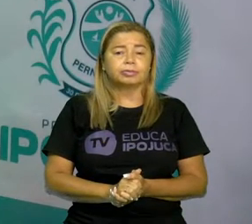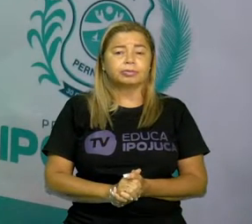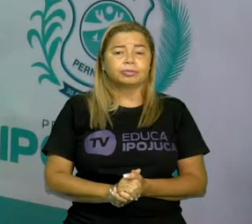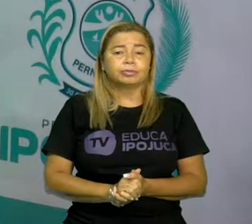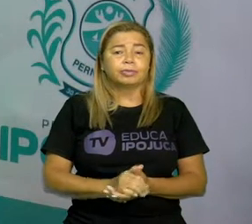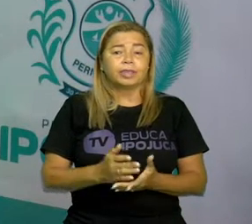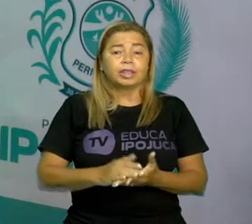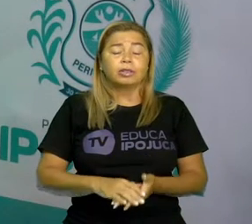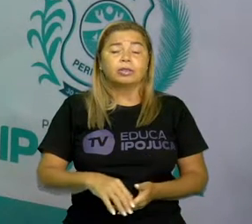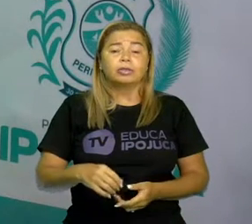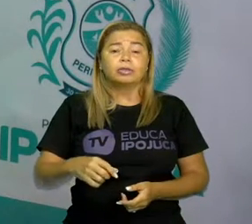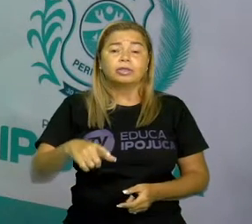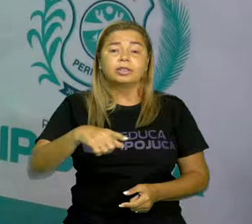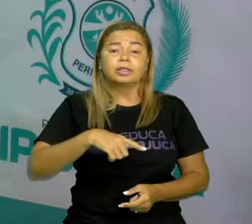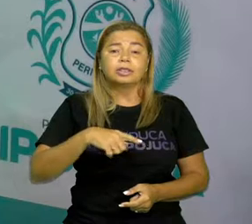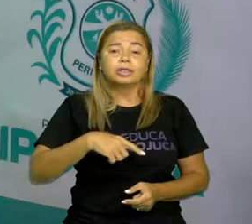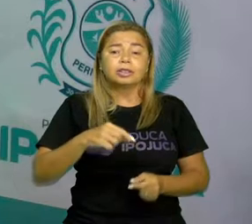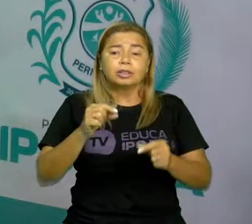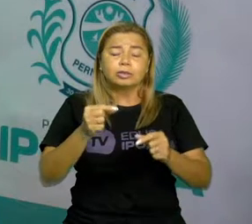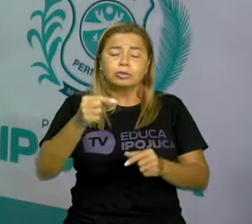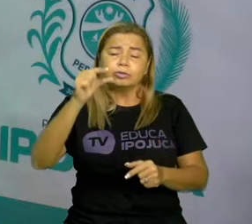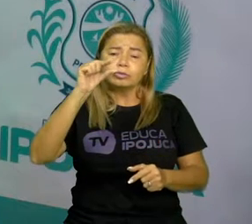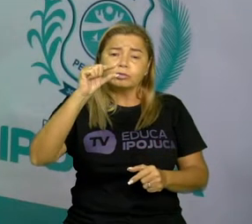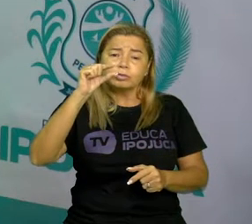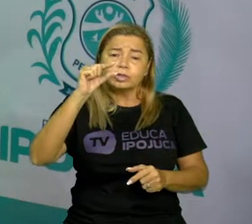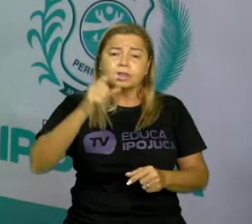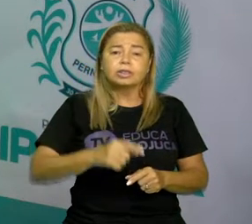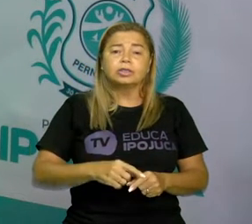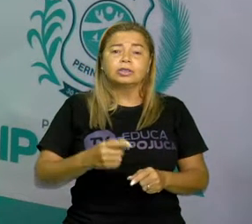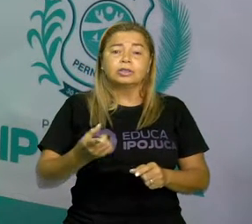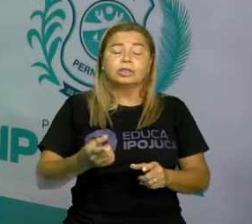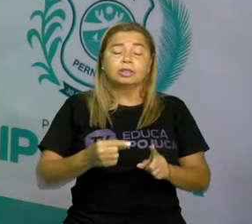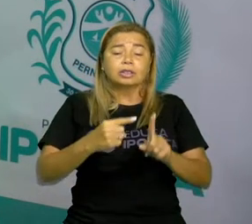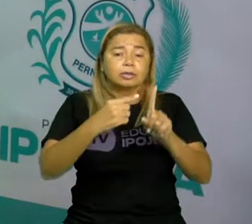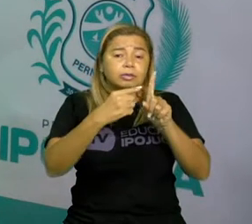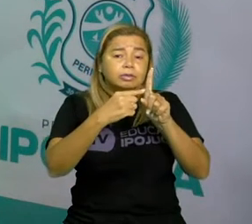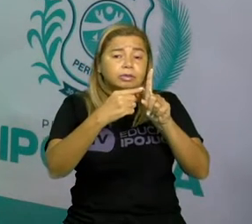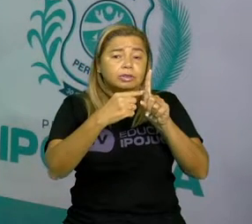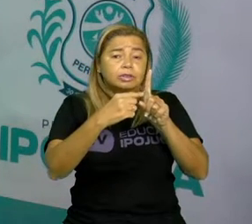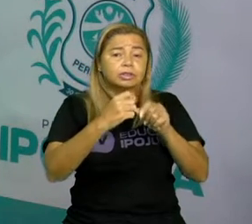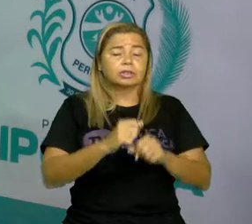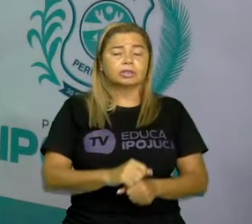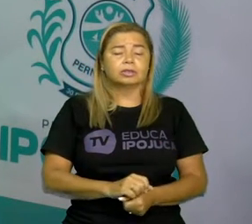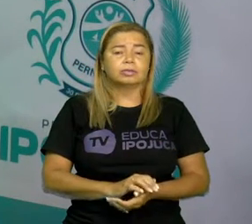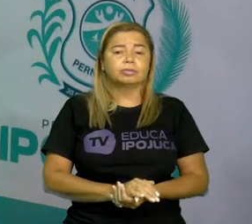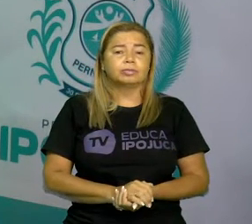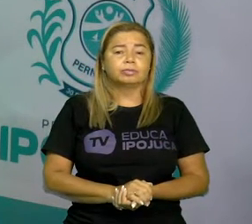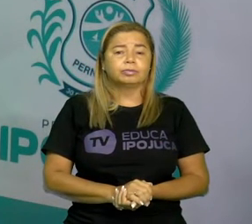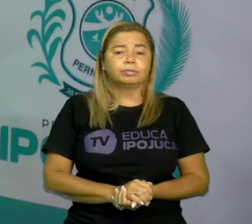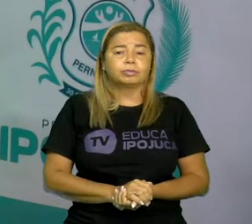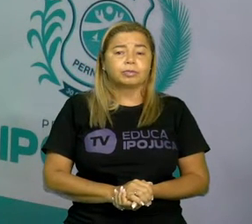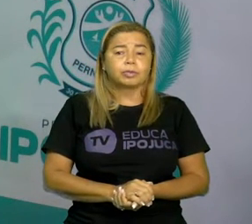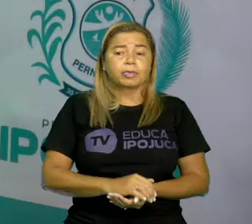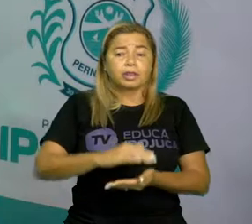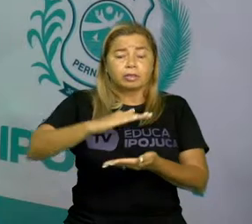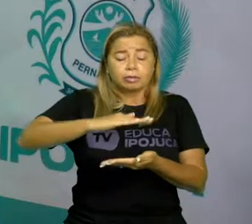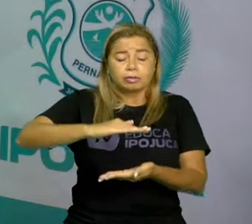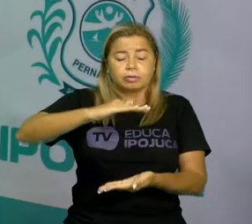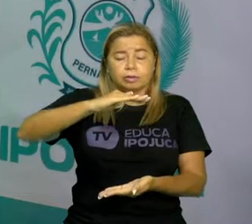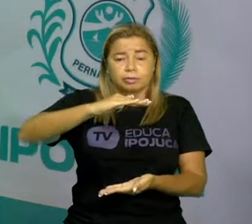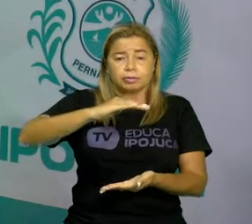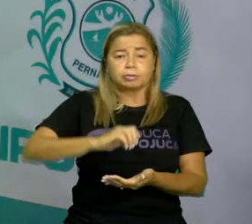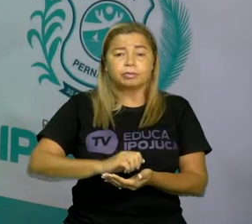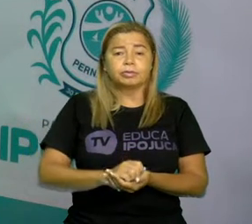o cubinho, ele representa uma unidade. Já a barra é uma dezena ou